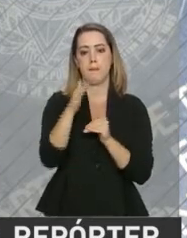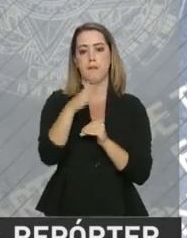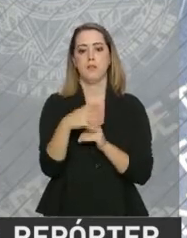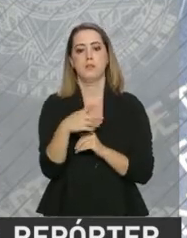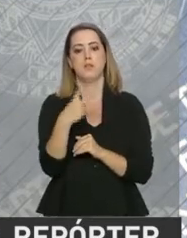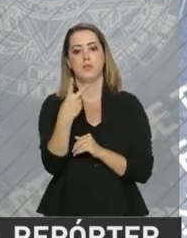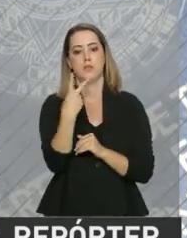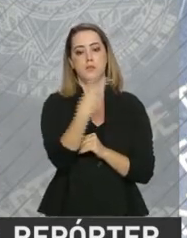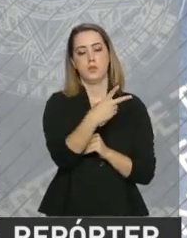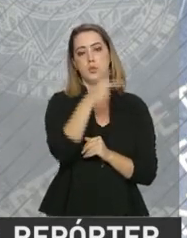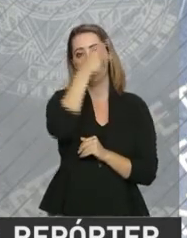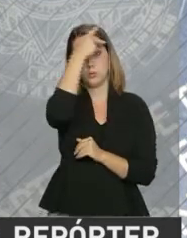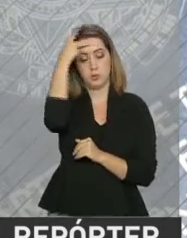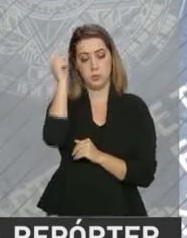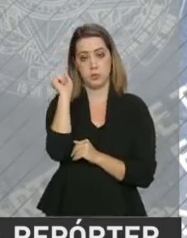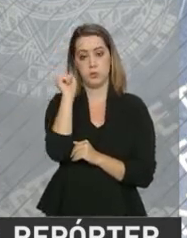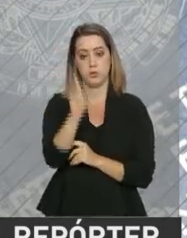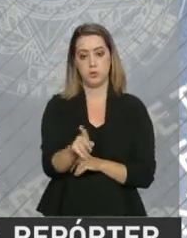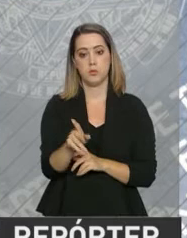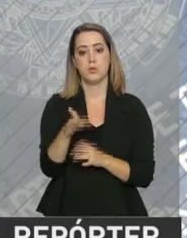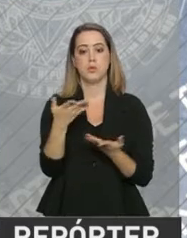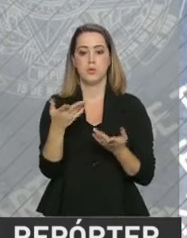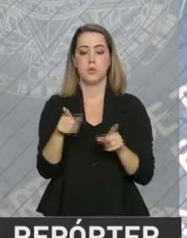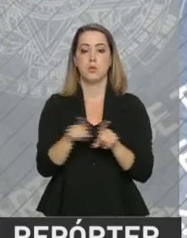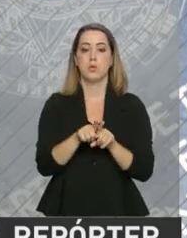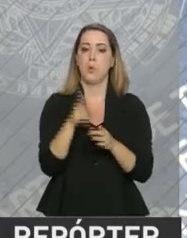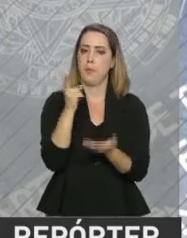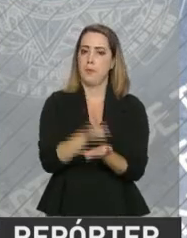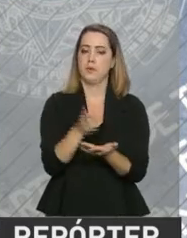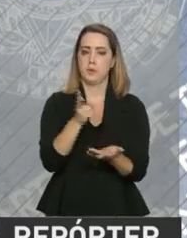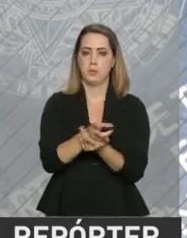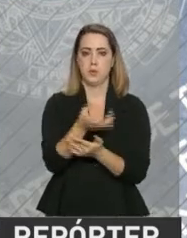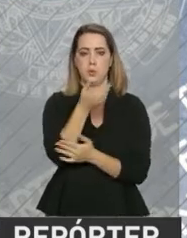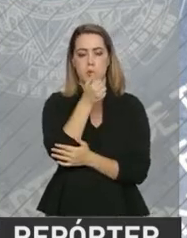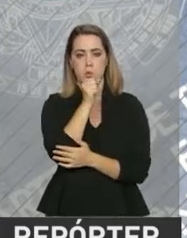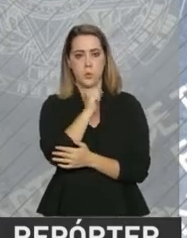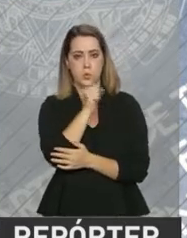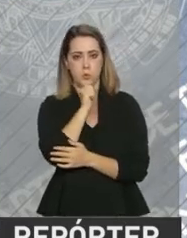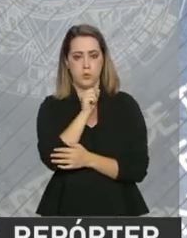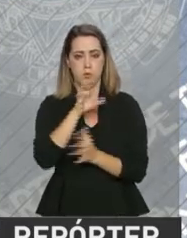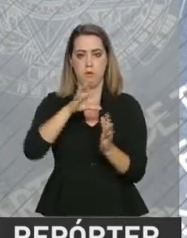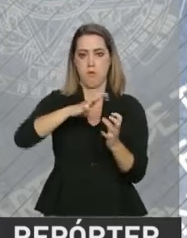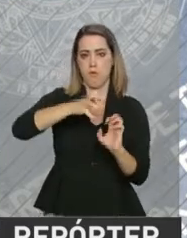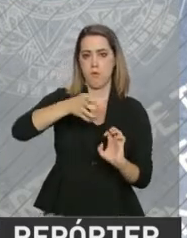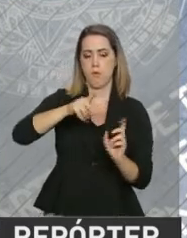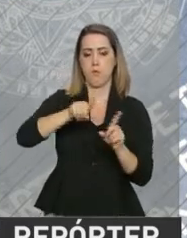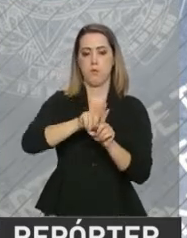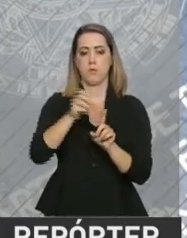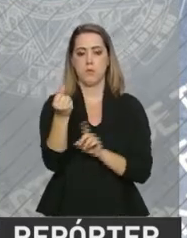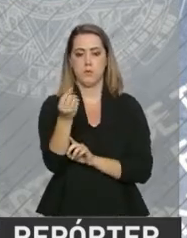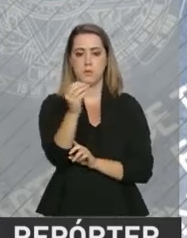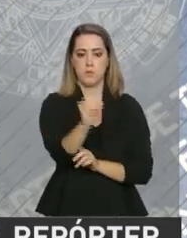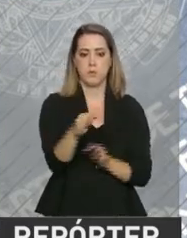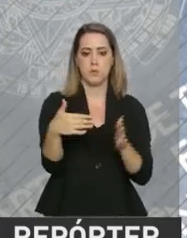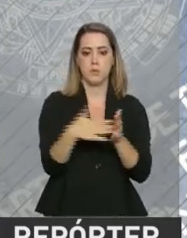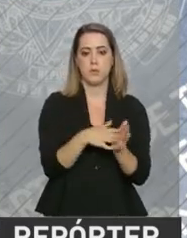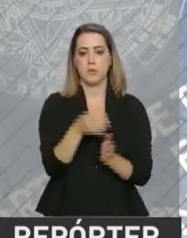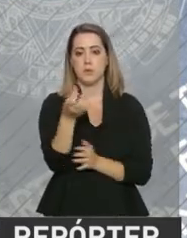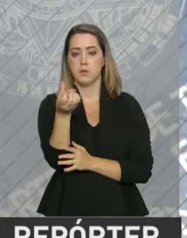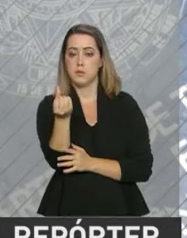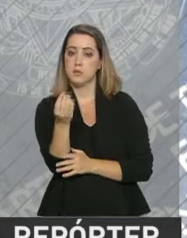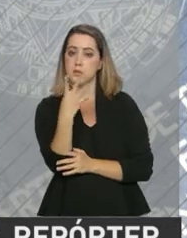22 nesse mesmo período o percentual de idosos ocupados com idades entre 60 e 64